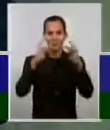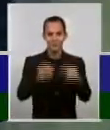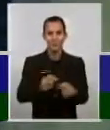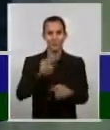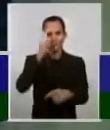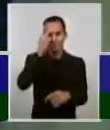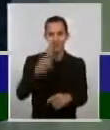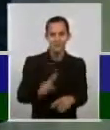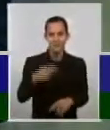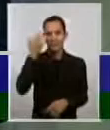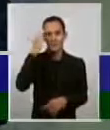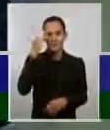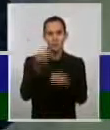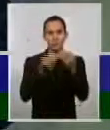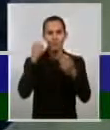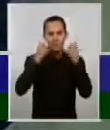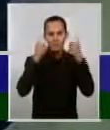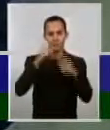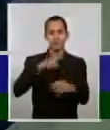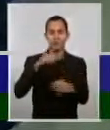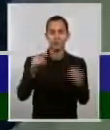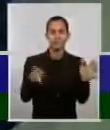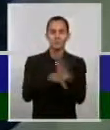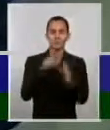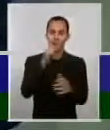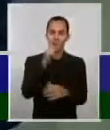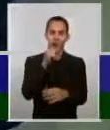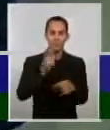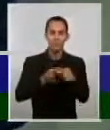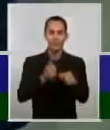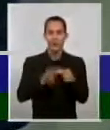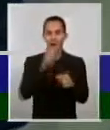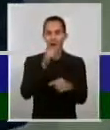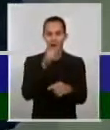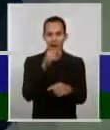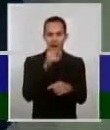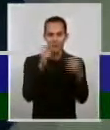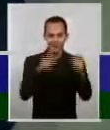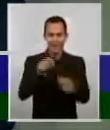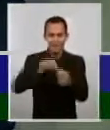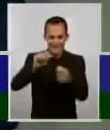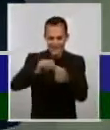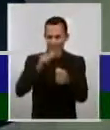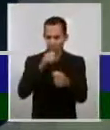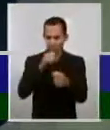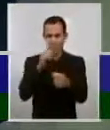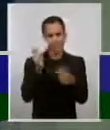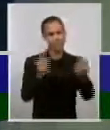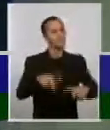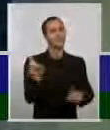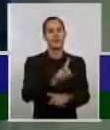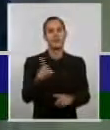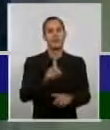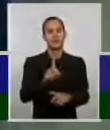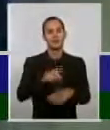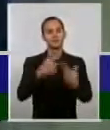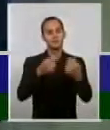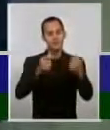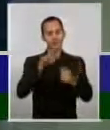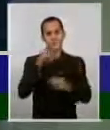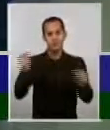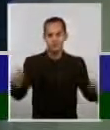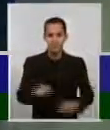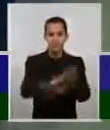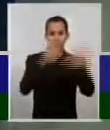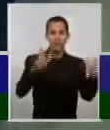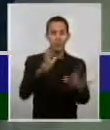toda a humanidade entender da nossa preocupação com a água, porque a água não tem como fabricar água. Eu quero deixar extremamente claro aqui